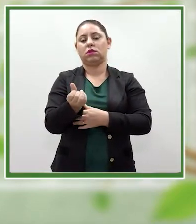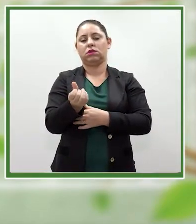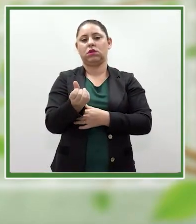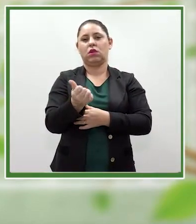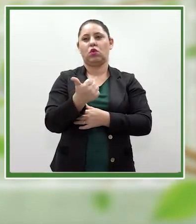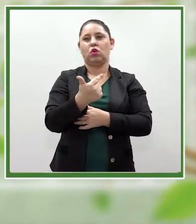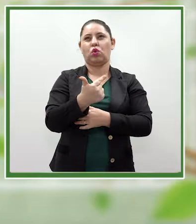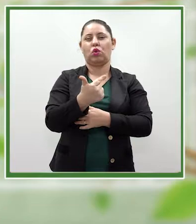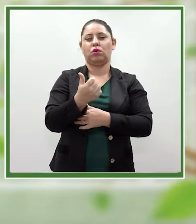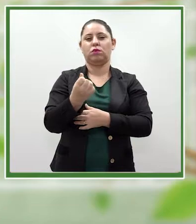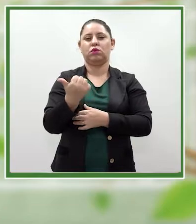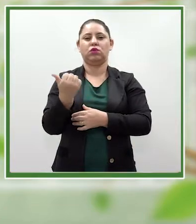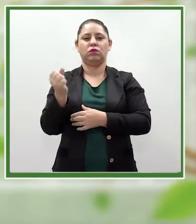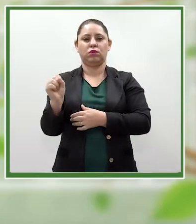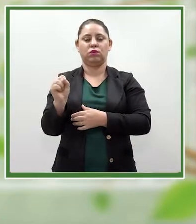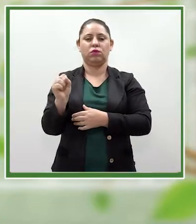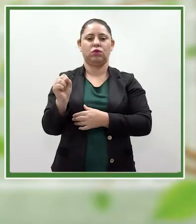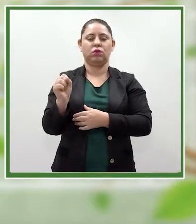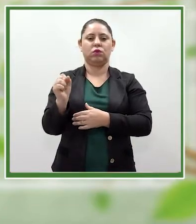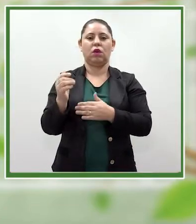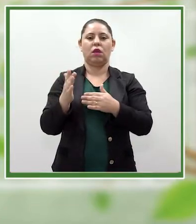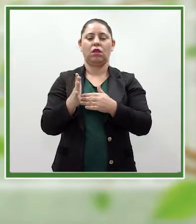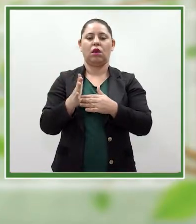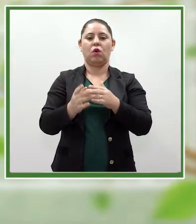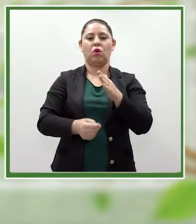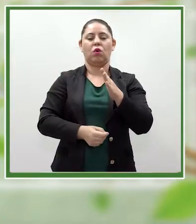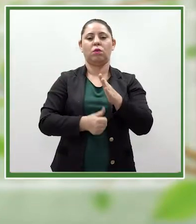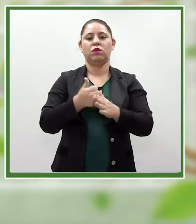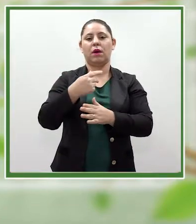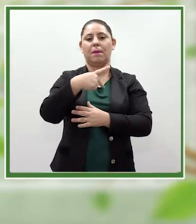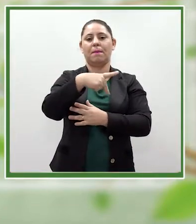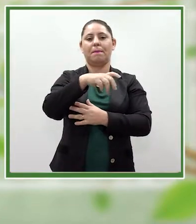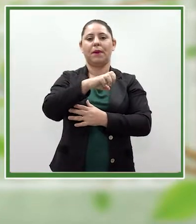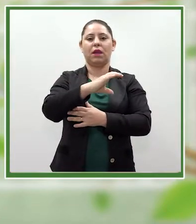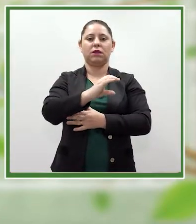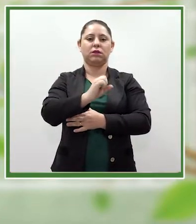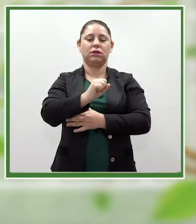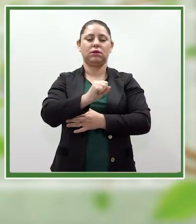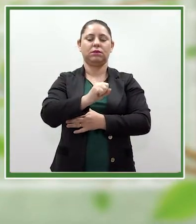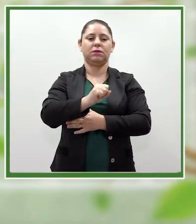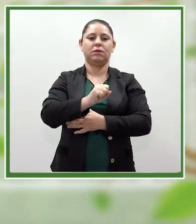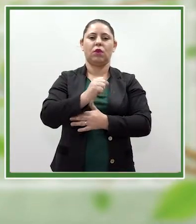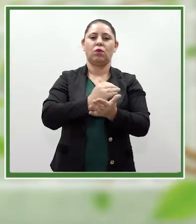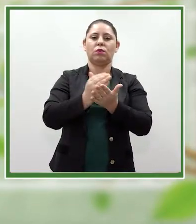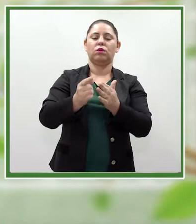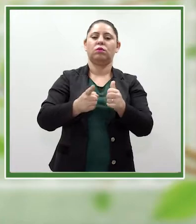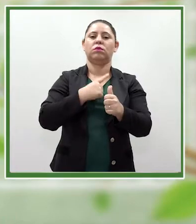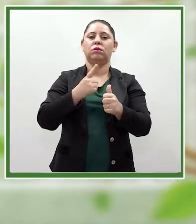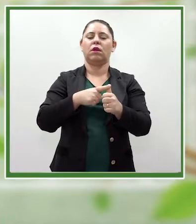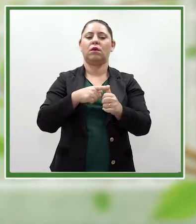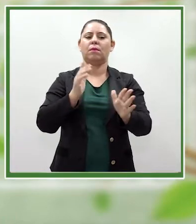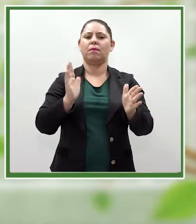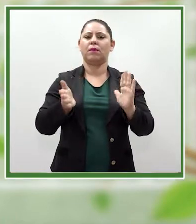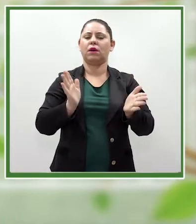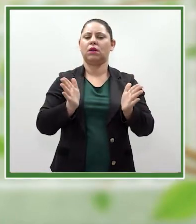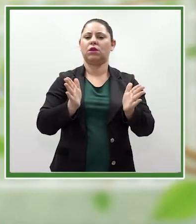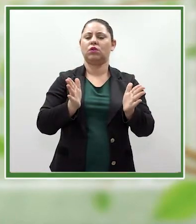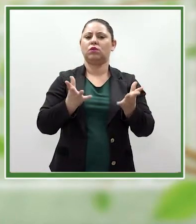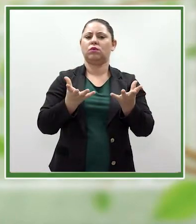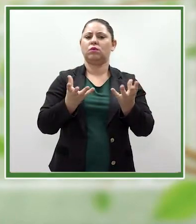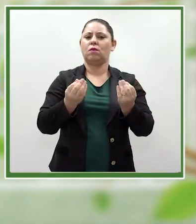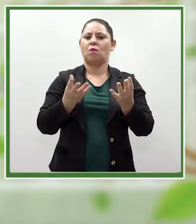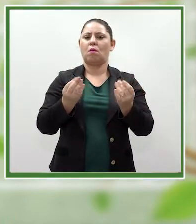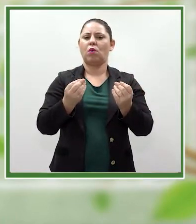duraram até 2016, 2018, dependendo aí uma começou primeiro, a PECS começou primeiro, mas até